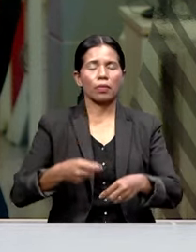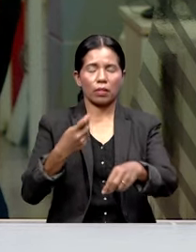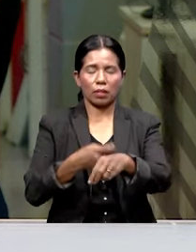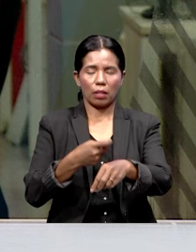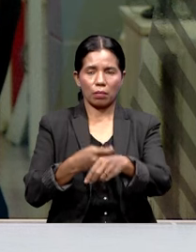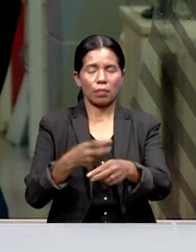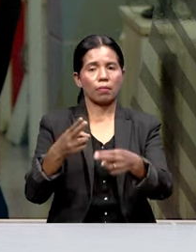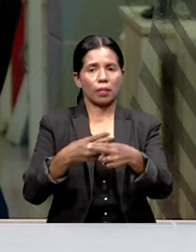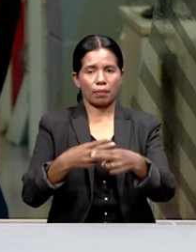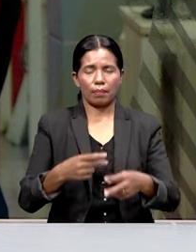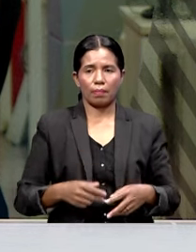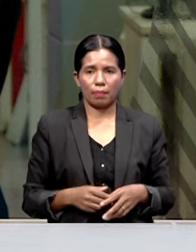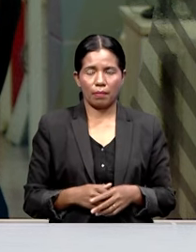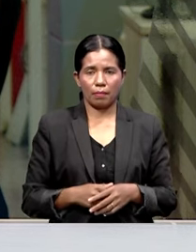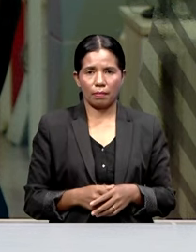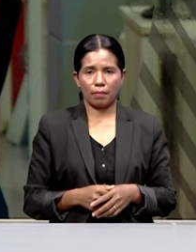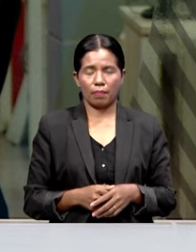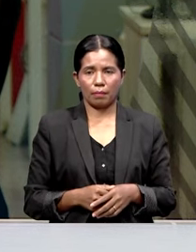de ordem.